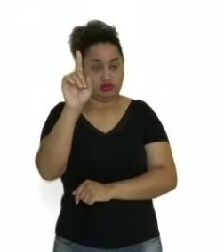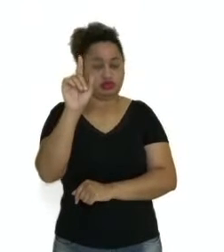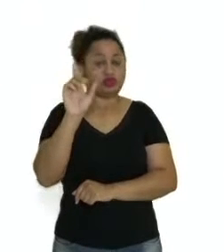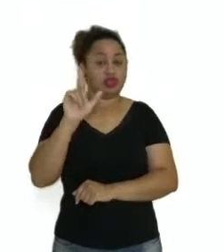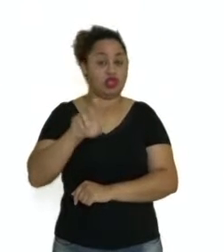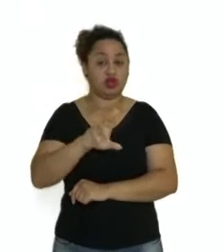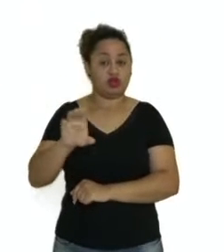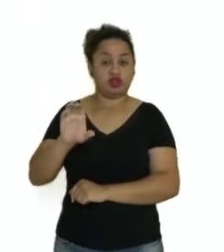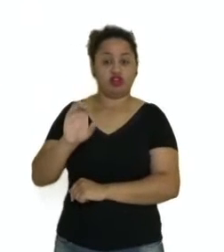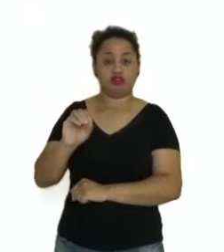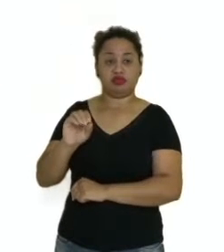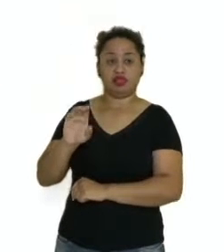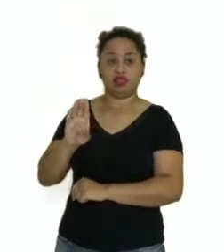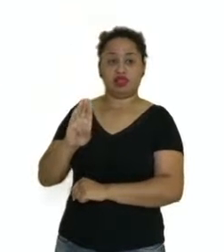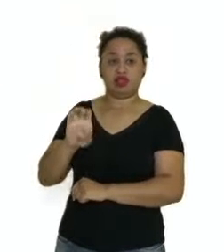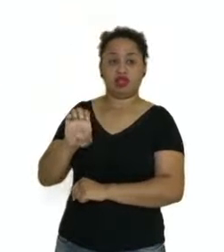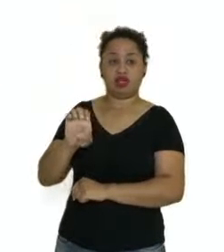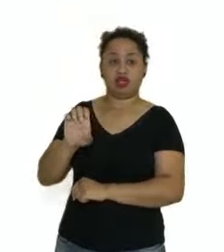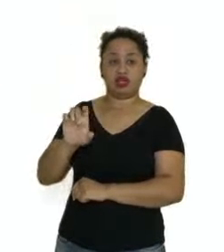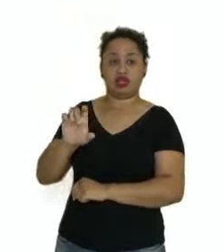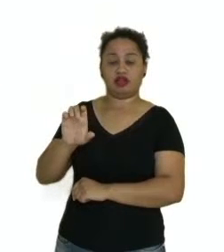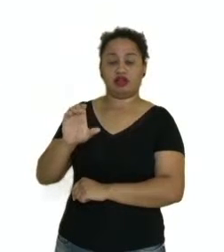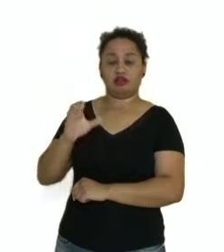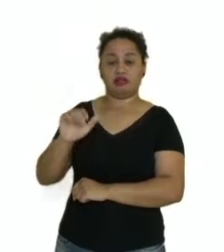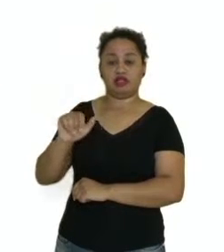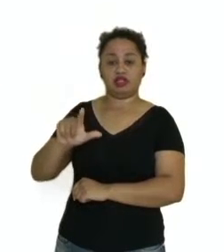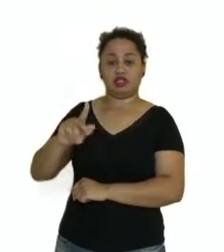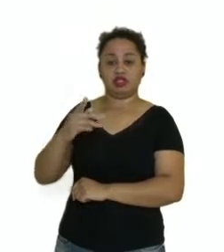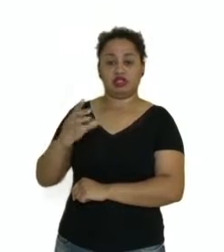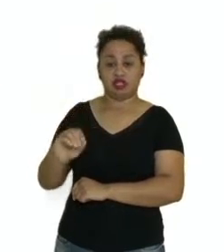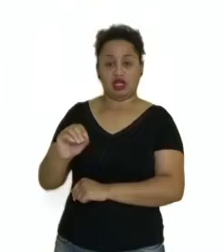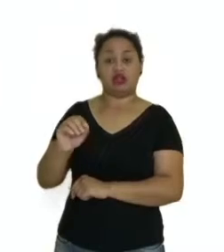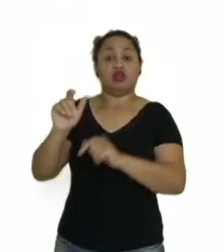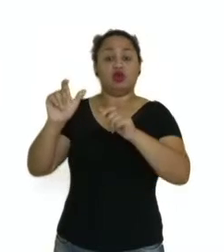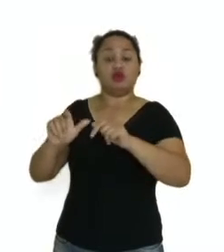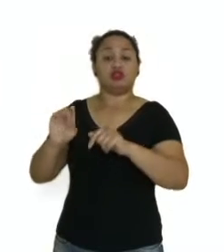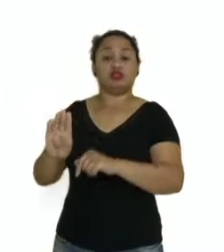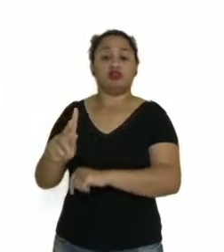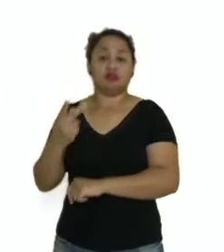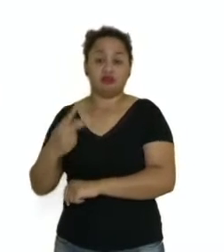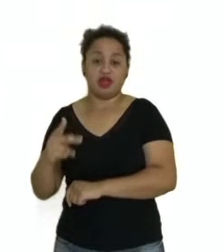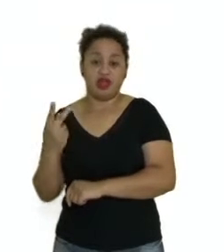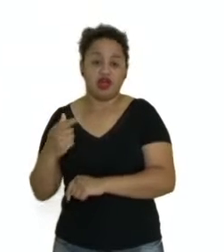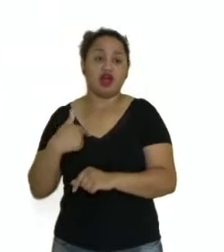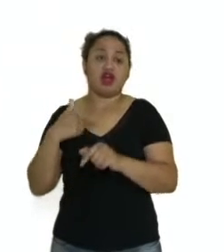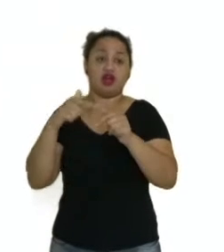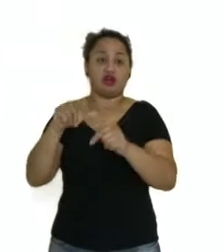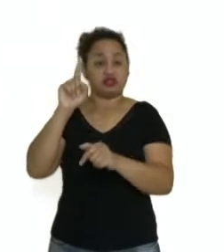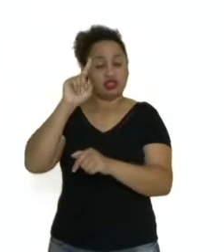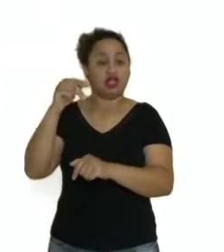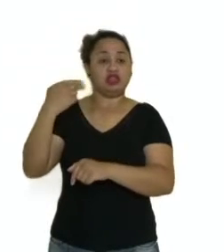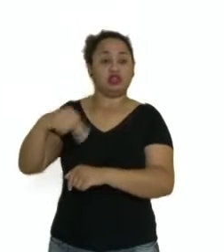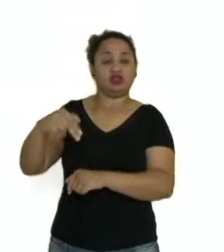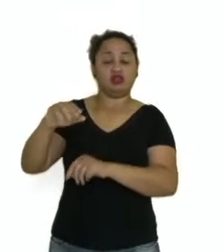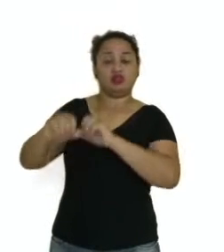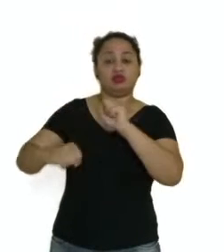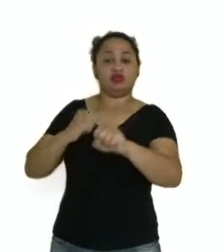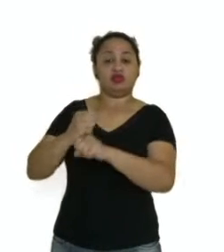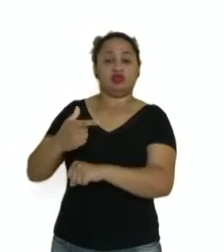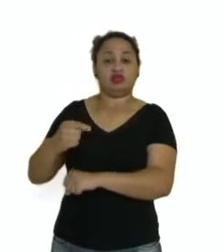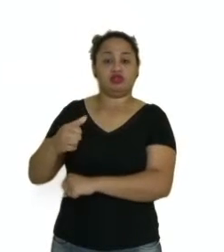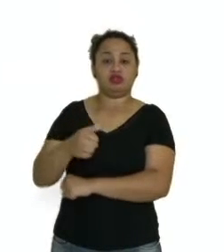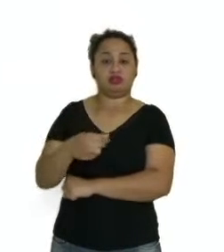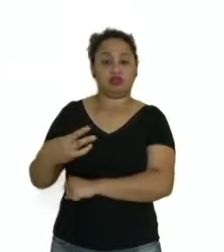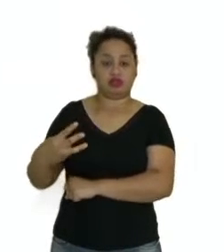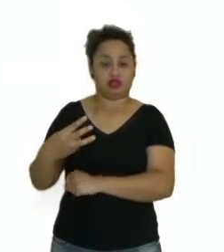aqui, local Belo Horizonte, data 10 de novembro de 2013. Aí eu tenho a